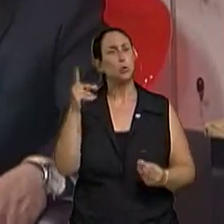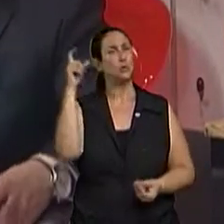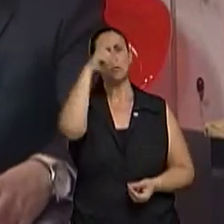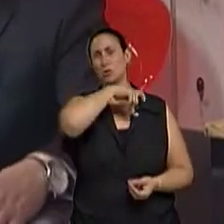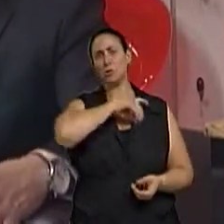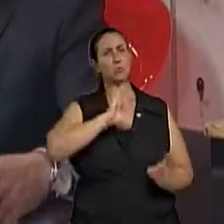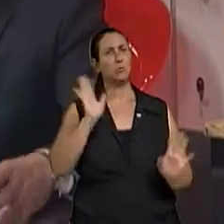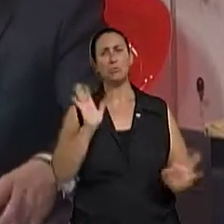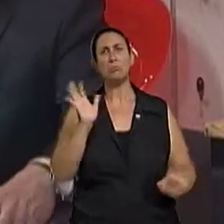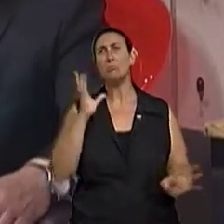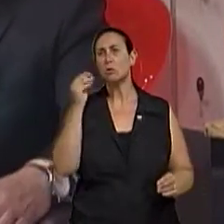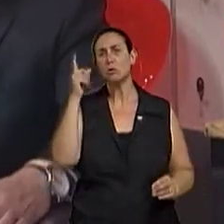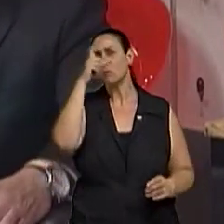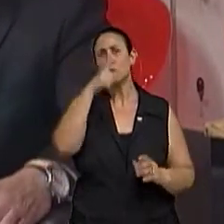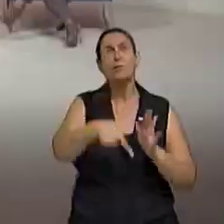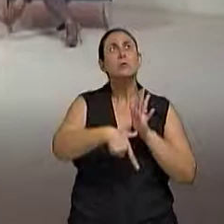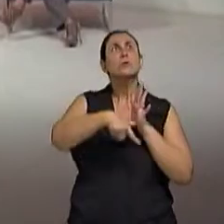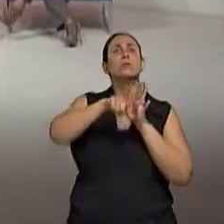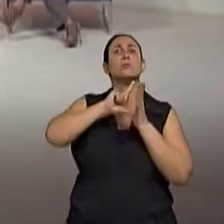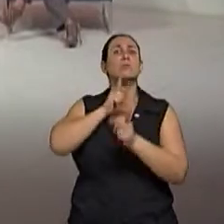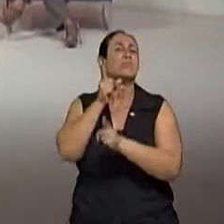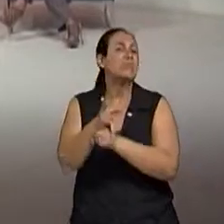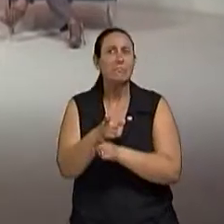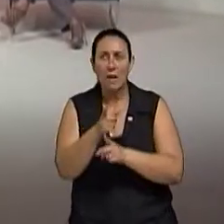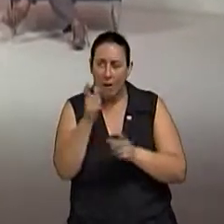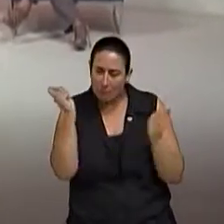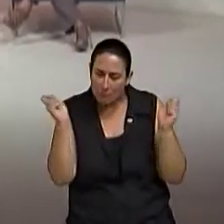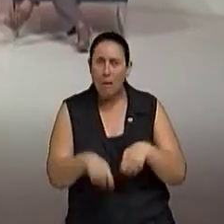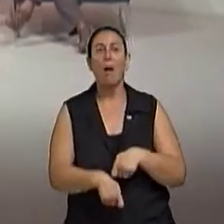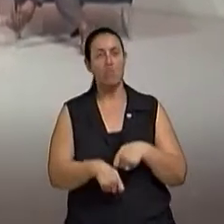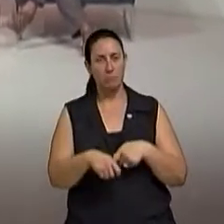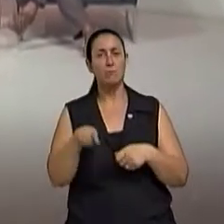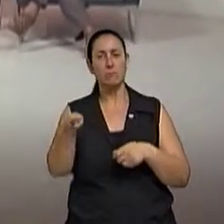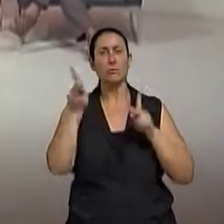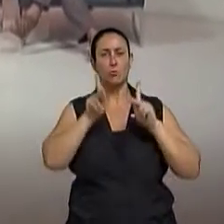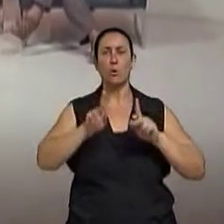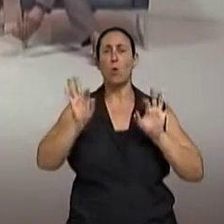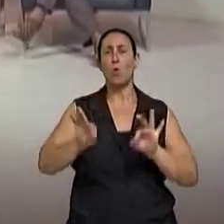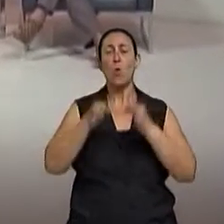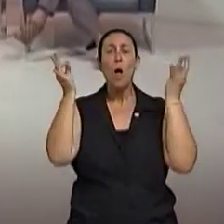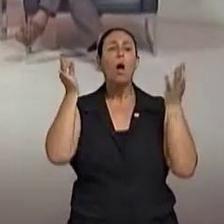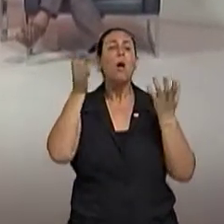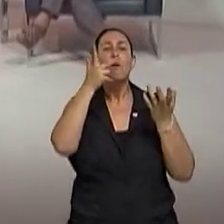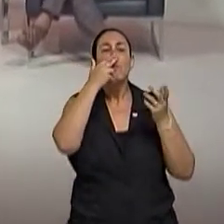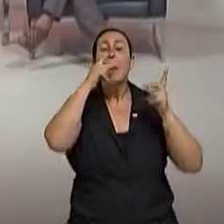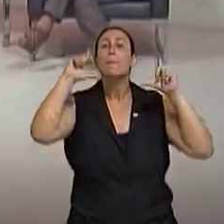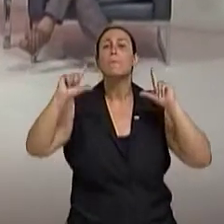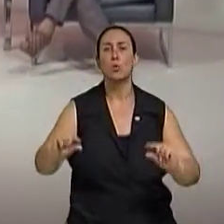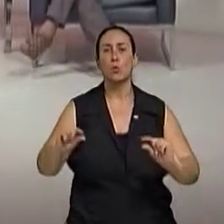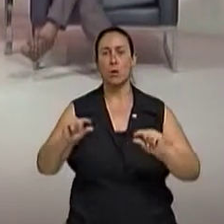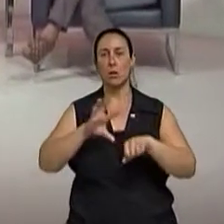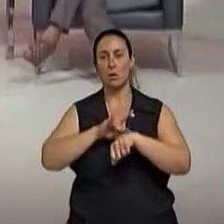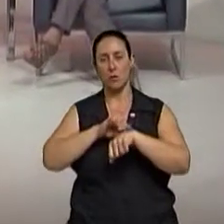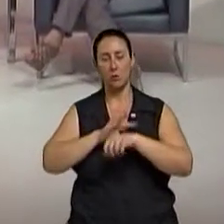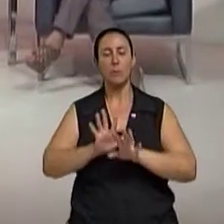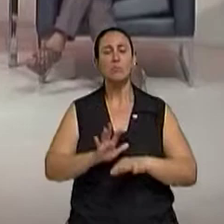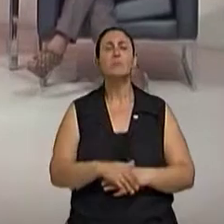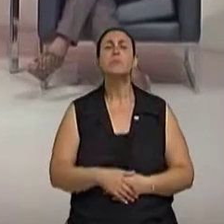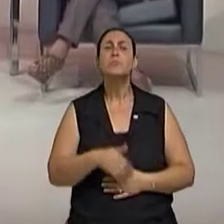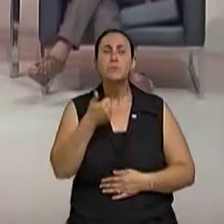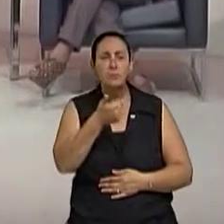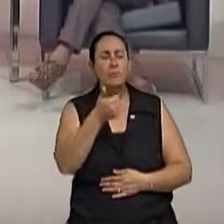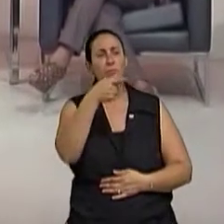se diagnosticado precocemente. E as pesquisas também nos aparelhos utilizados para exames, na quimioterapia,